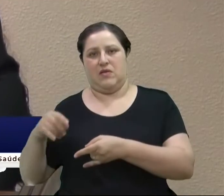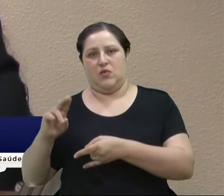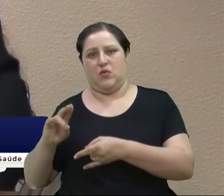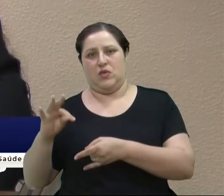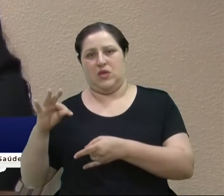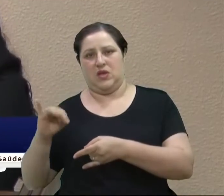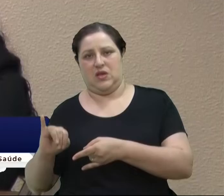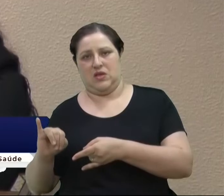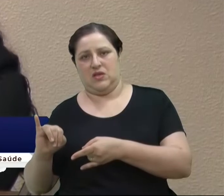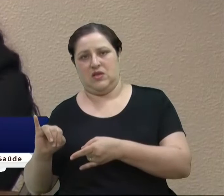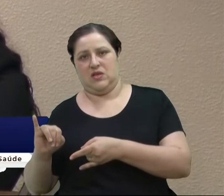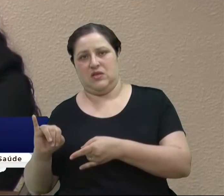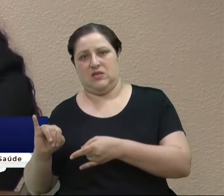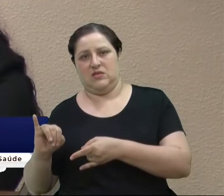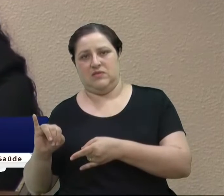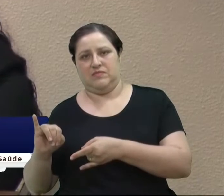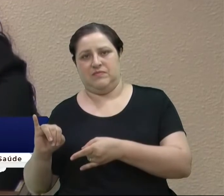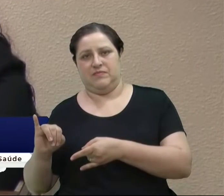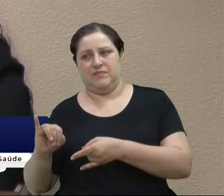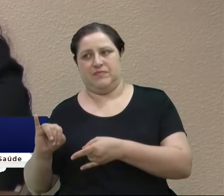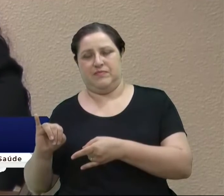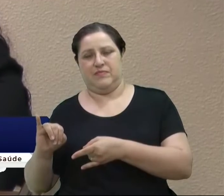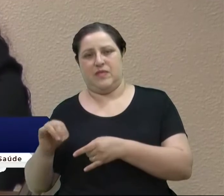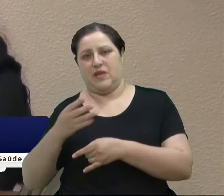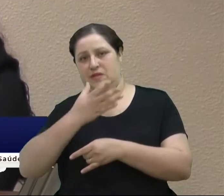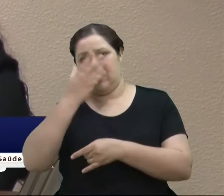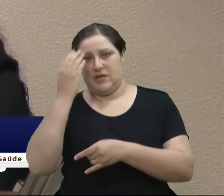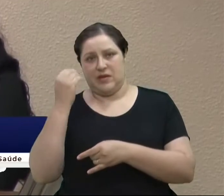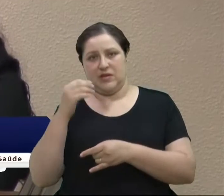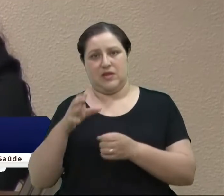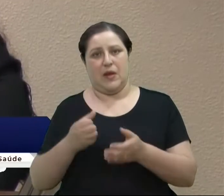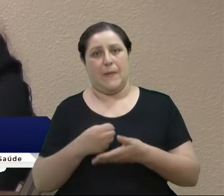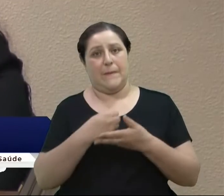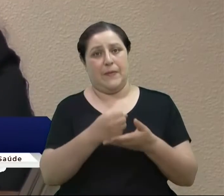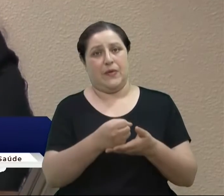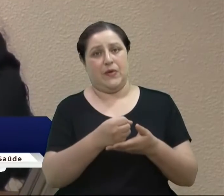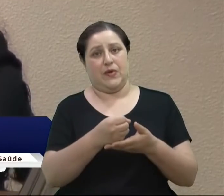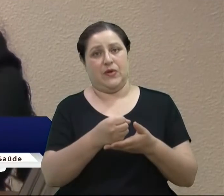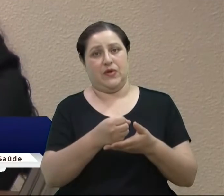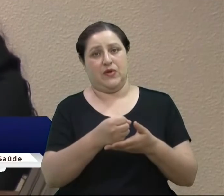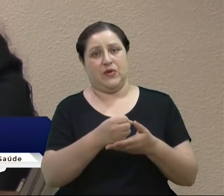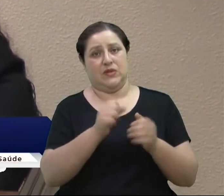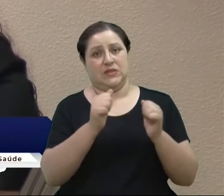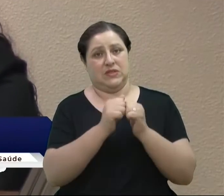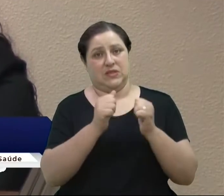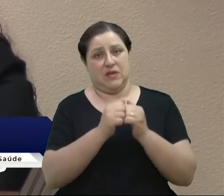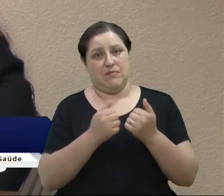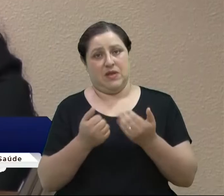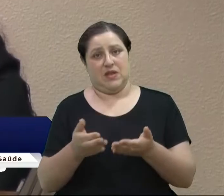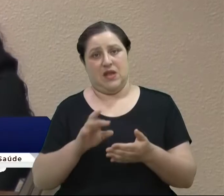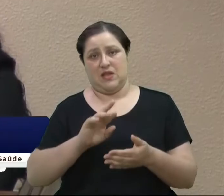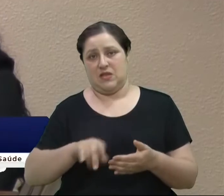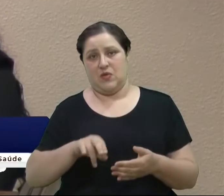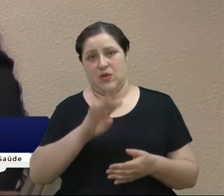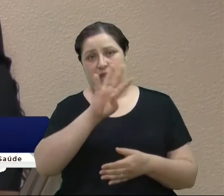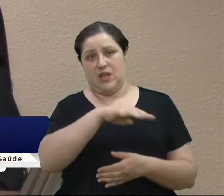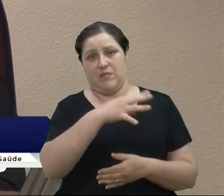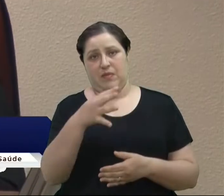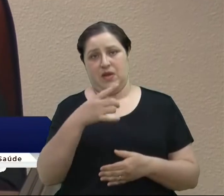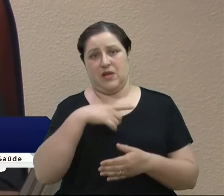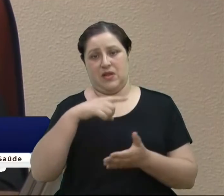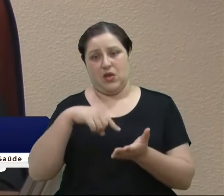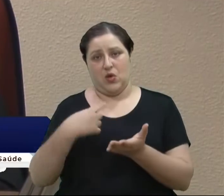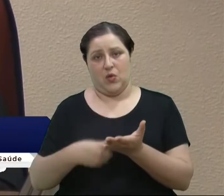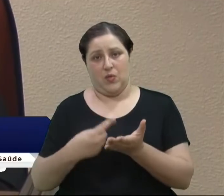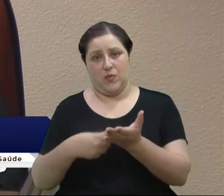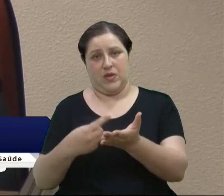da retaguarda toda que o sistema dá, que muitas vezes não é através da tabela, é através dos arranjos que são feitos,